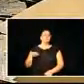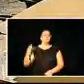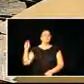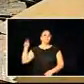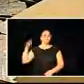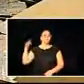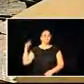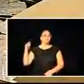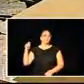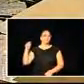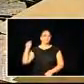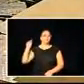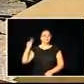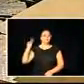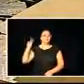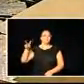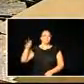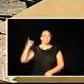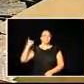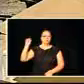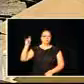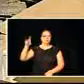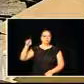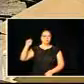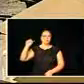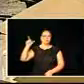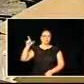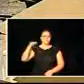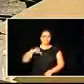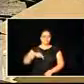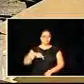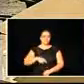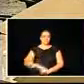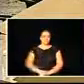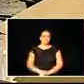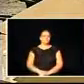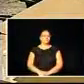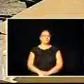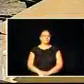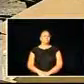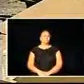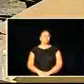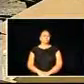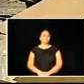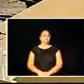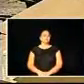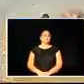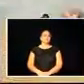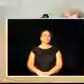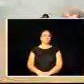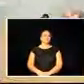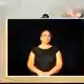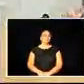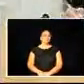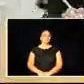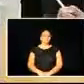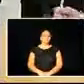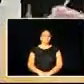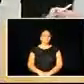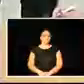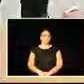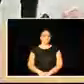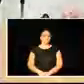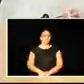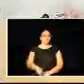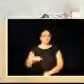Vereadora Vera Saba. Presente. 1, 2, 3, 4, 5, 6, 7, 8, 9, 10, 11, 12, 13, 14,